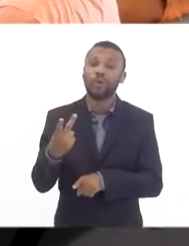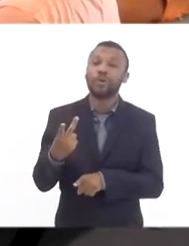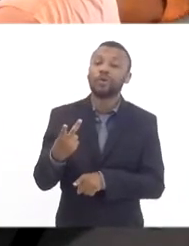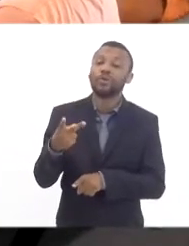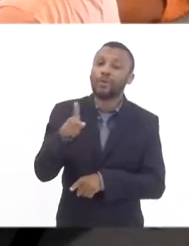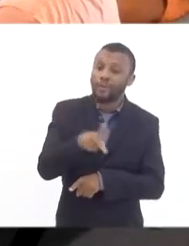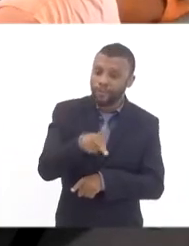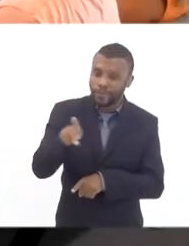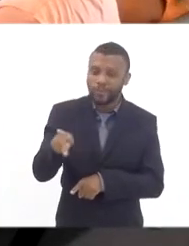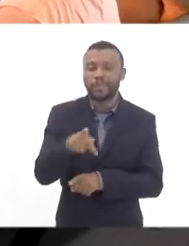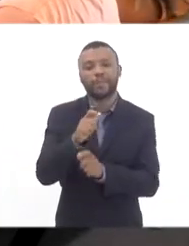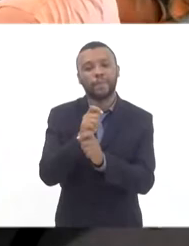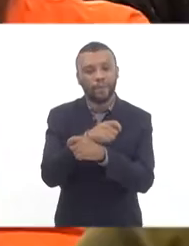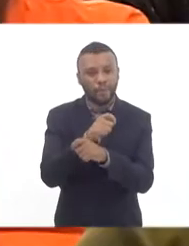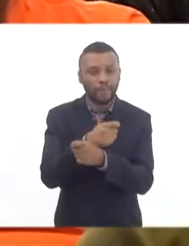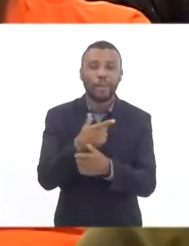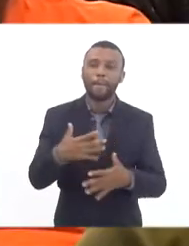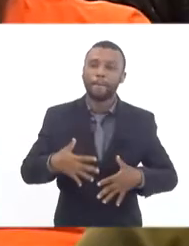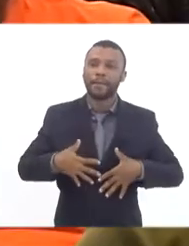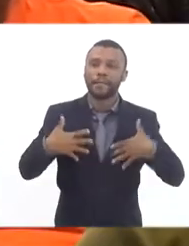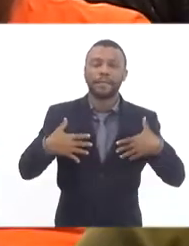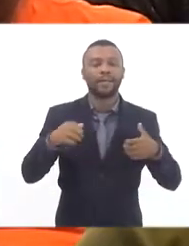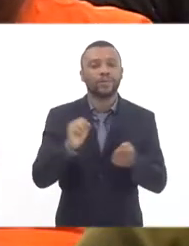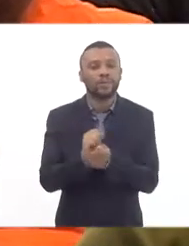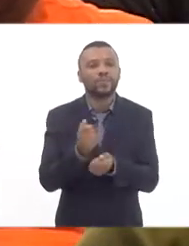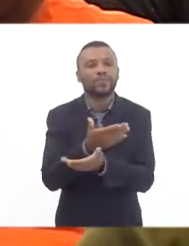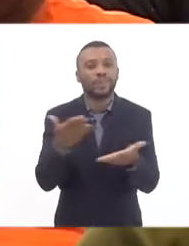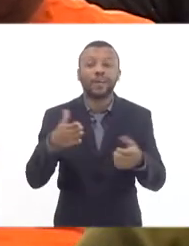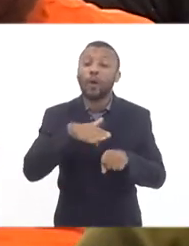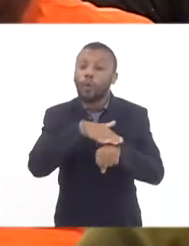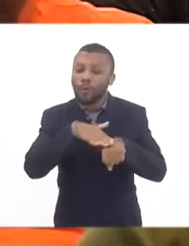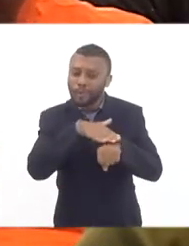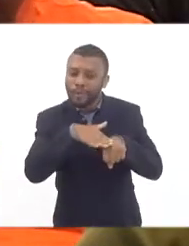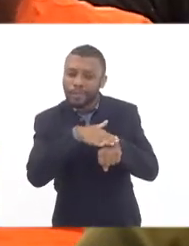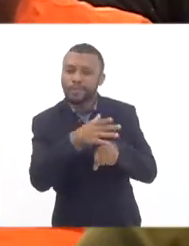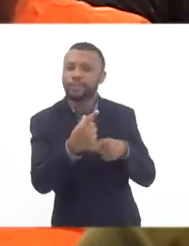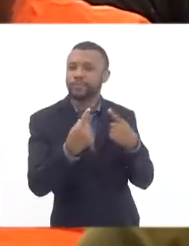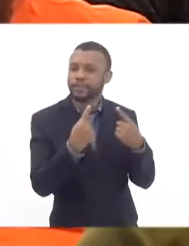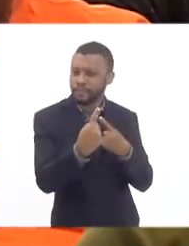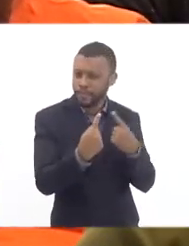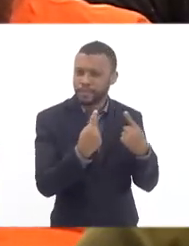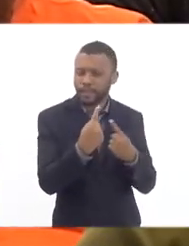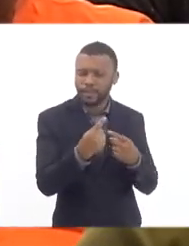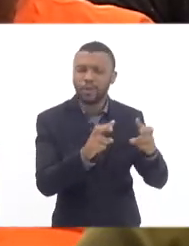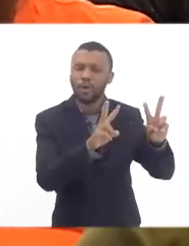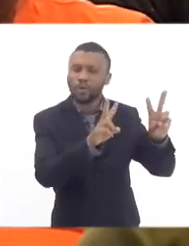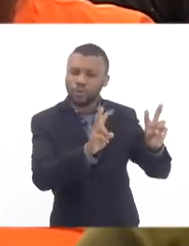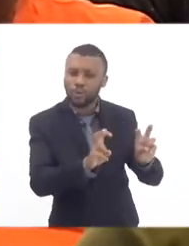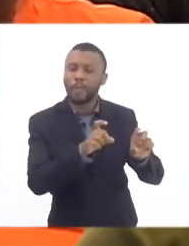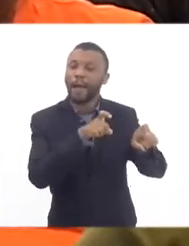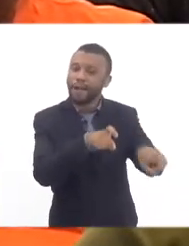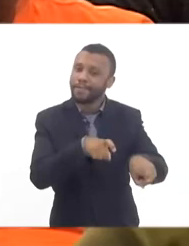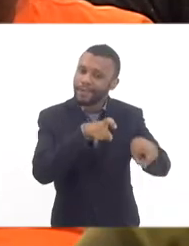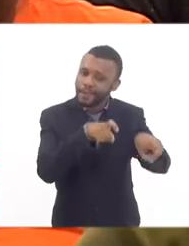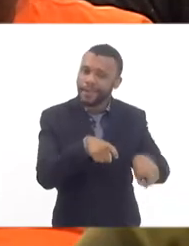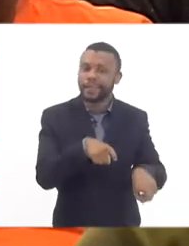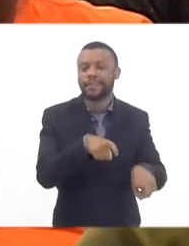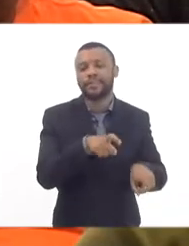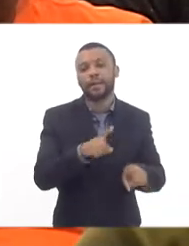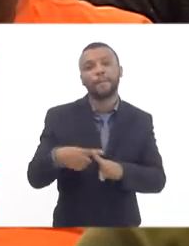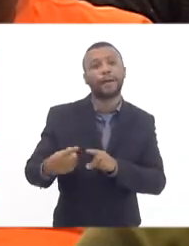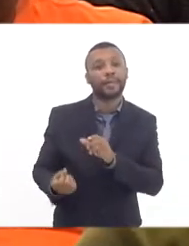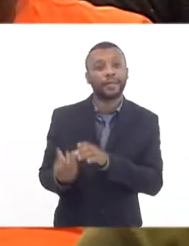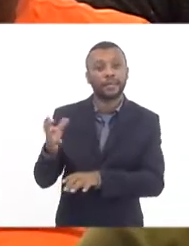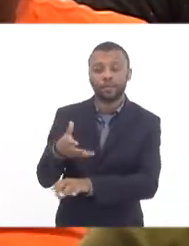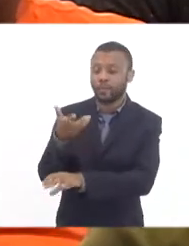que é um prazer enorme estar aqui com todos vocês, conversando sobre debatendo sobre a Fazenda do Colubandê, sobre a criação do